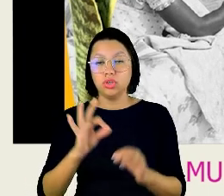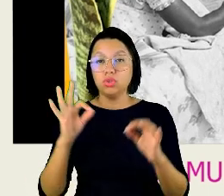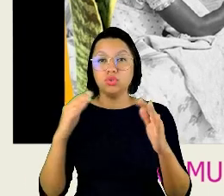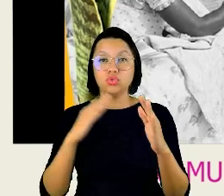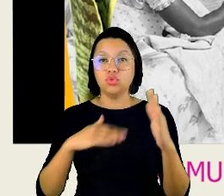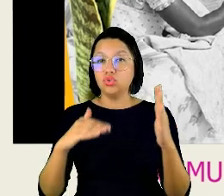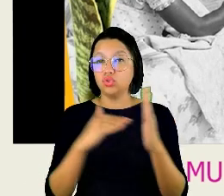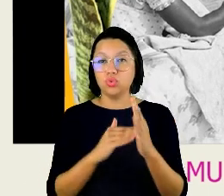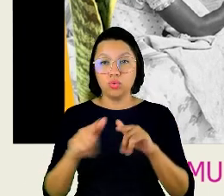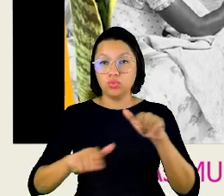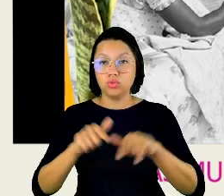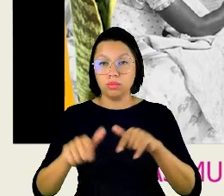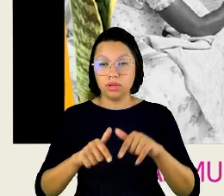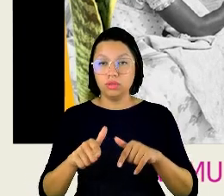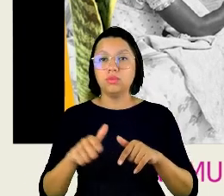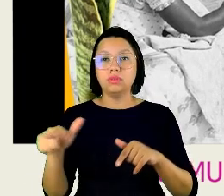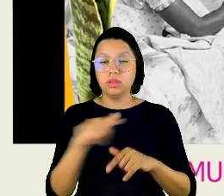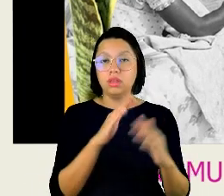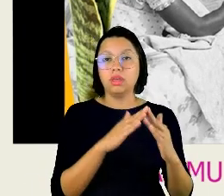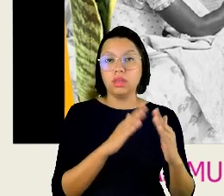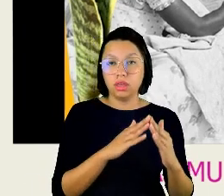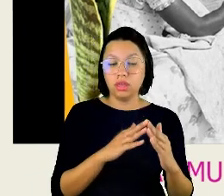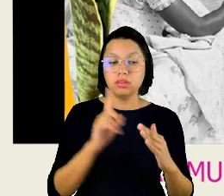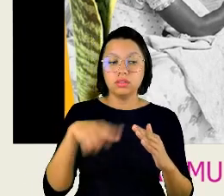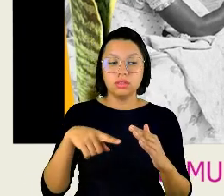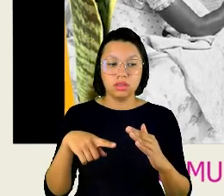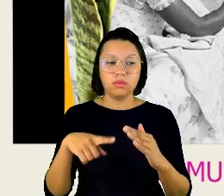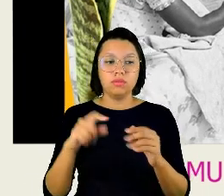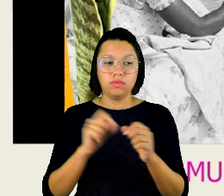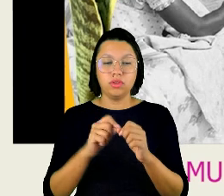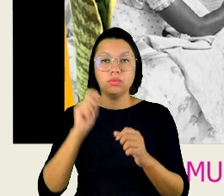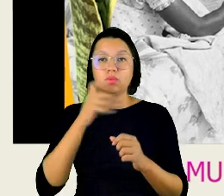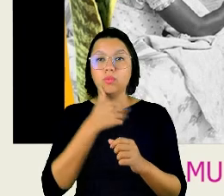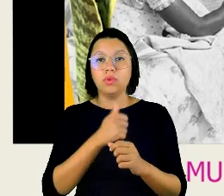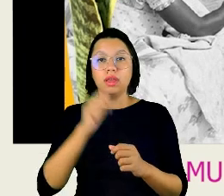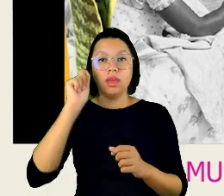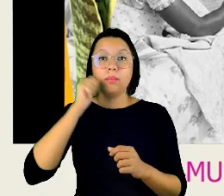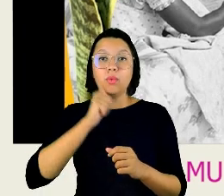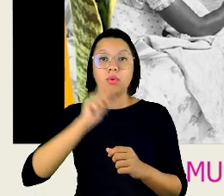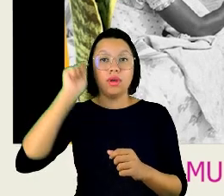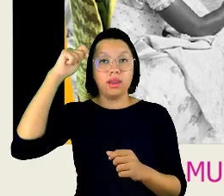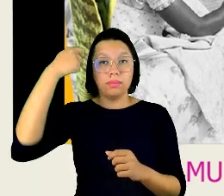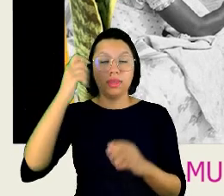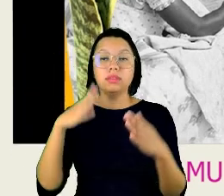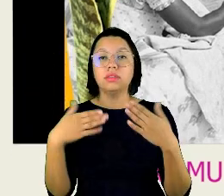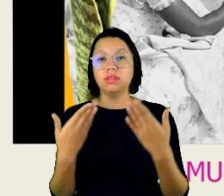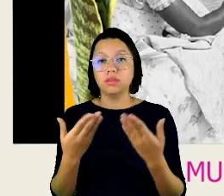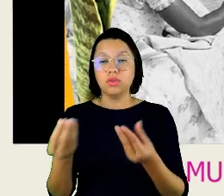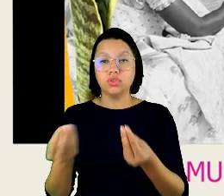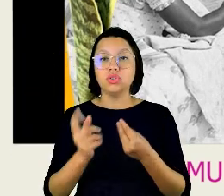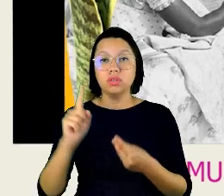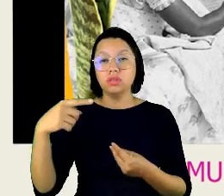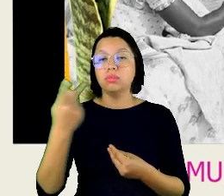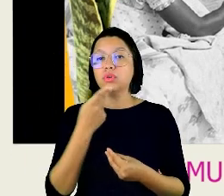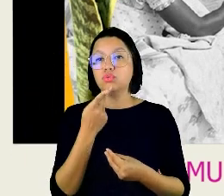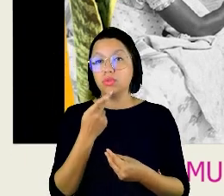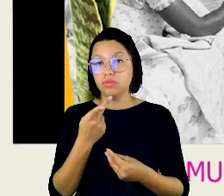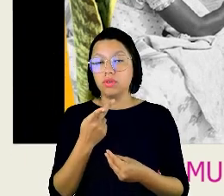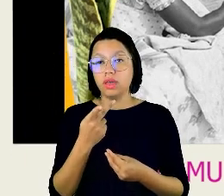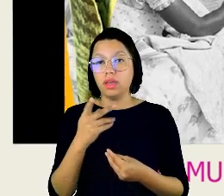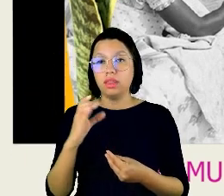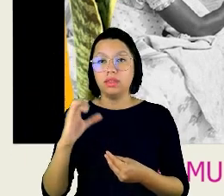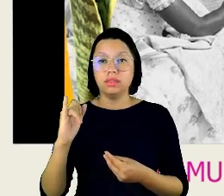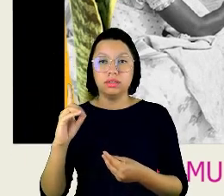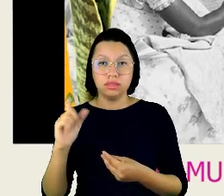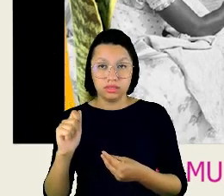de trabalhadores domésticos é composto por mulheres negras. E aí, como a gente traz depois numa fala da Cida Bento,